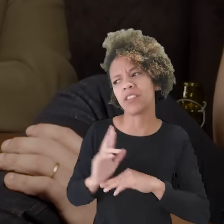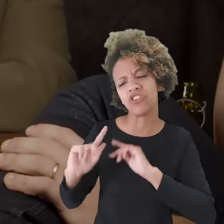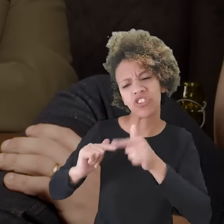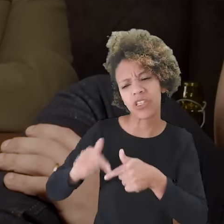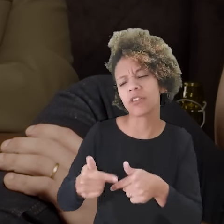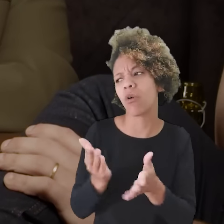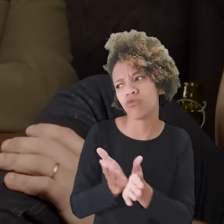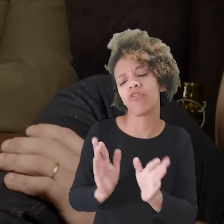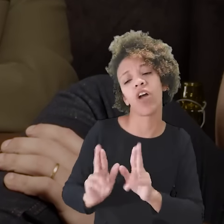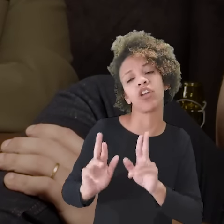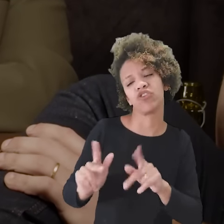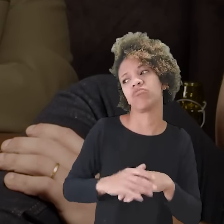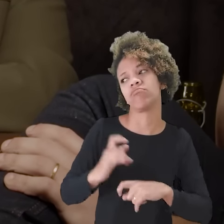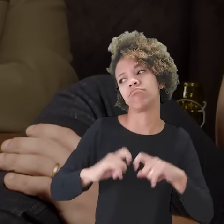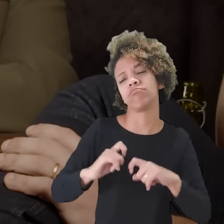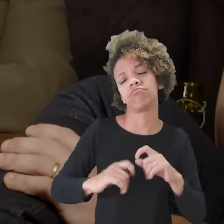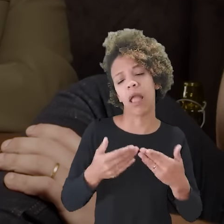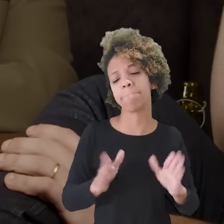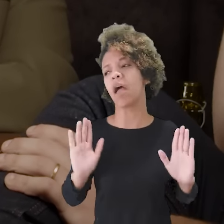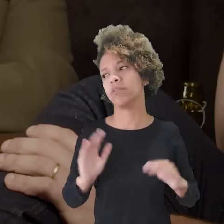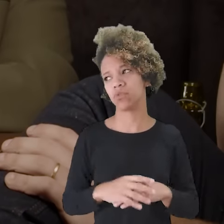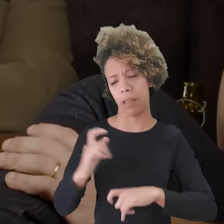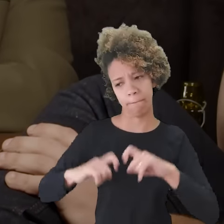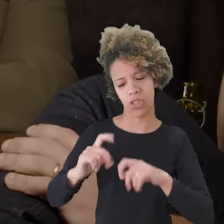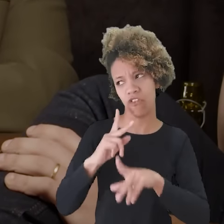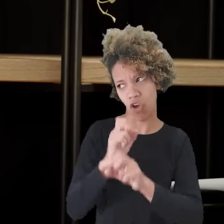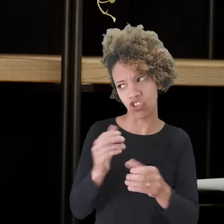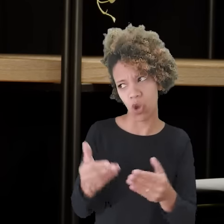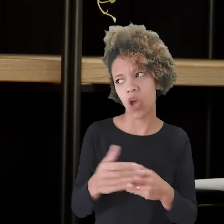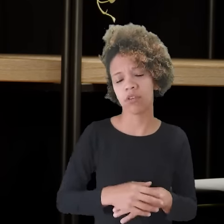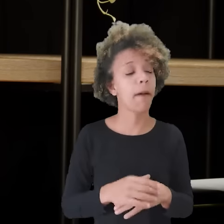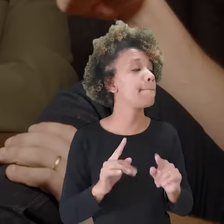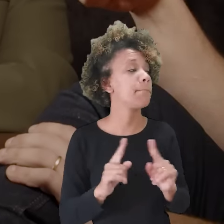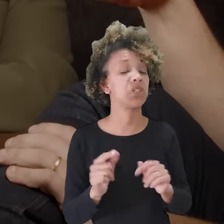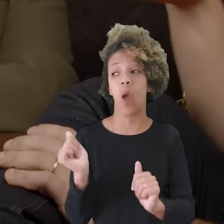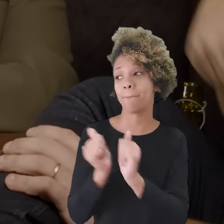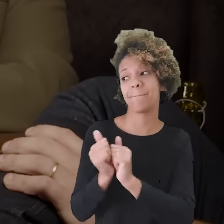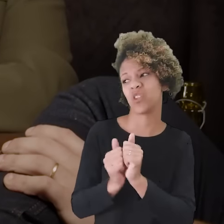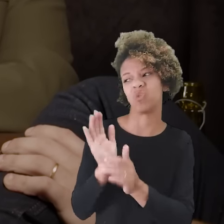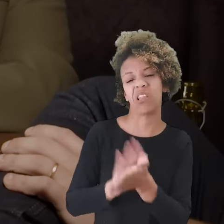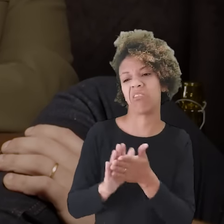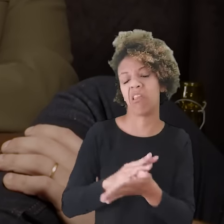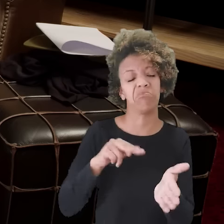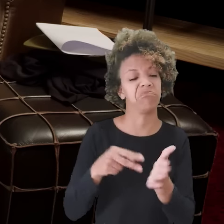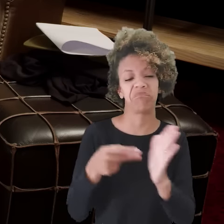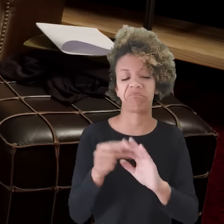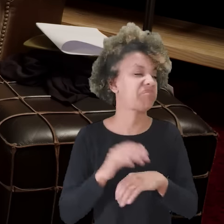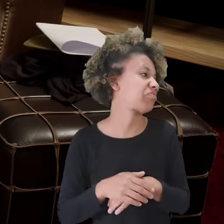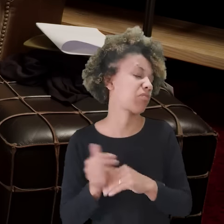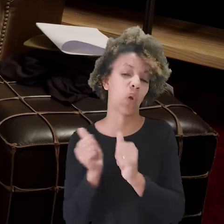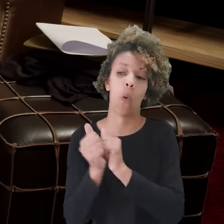bem mais desconstruída sexualmente né Tá na mais forte agora mas se essa coisa do que o beijo já não é mais nada